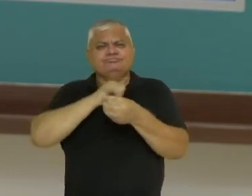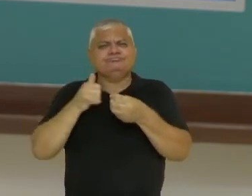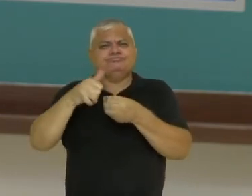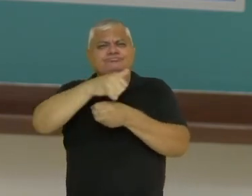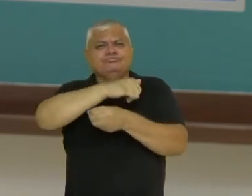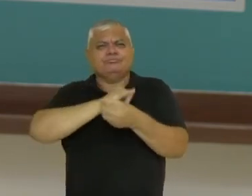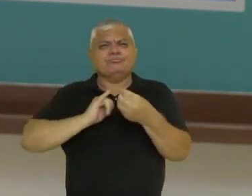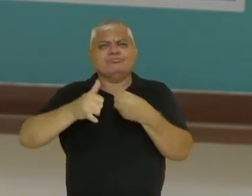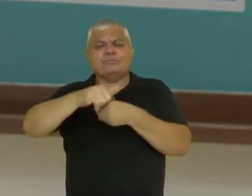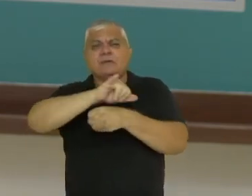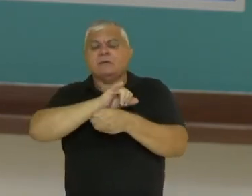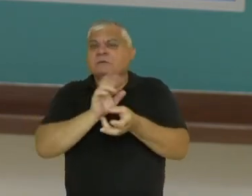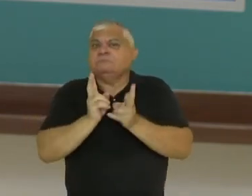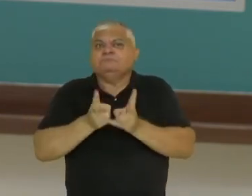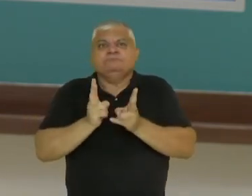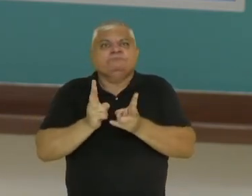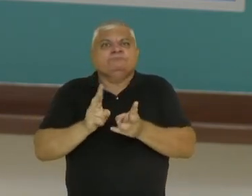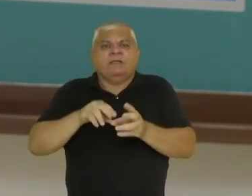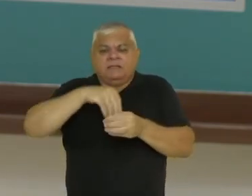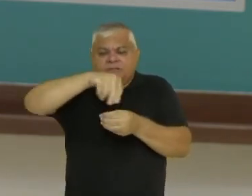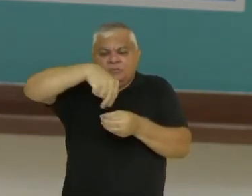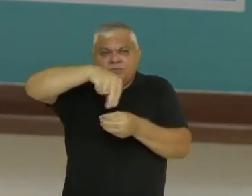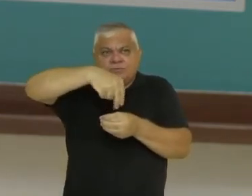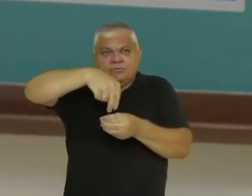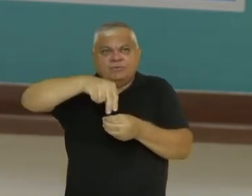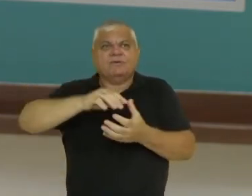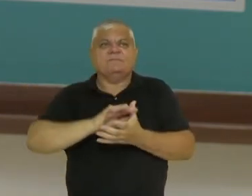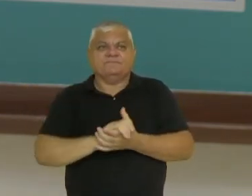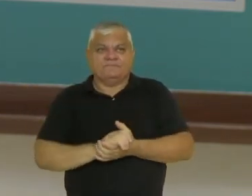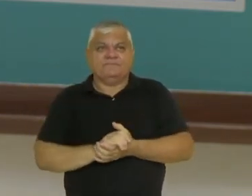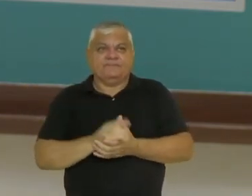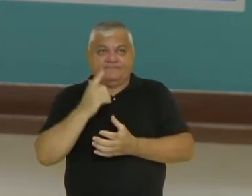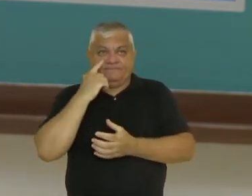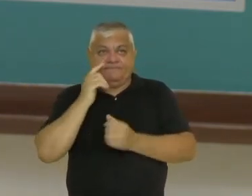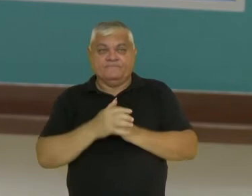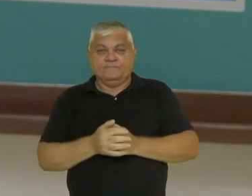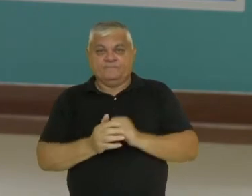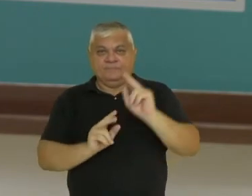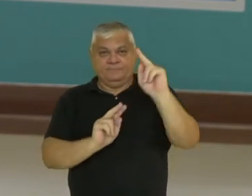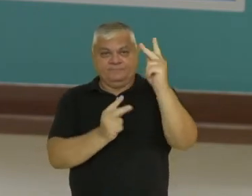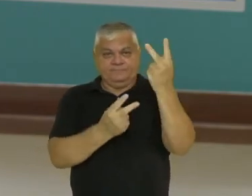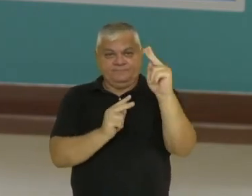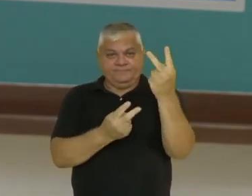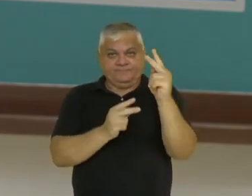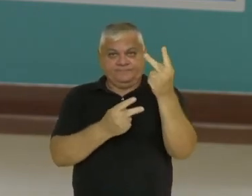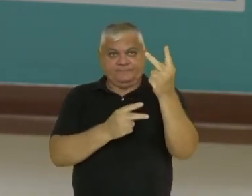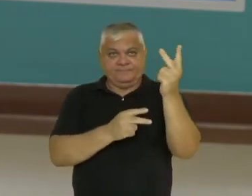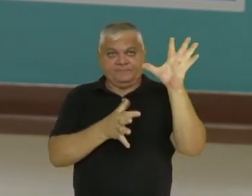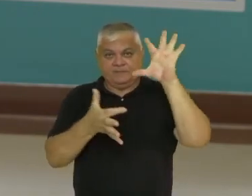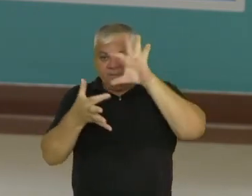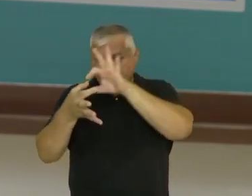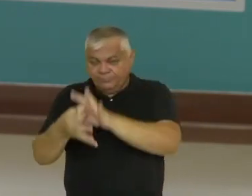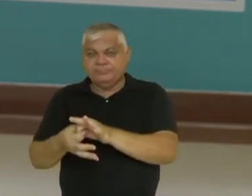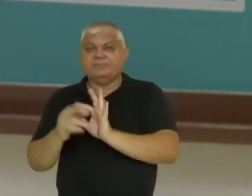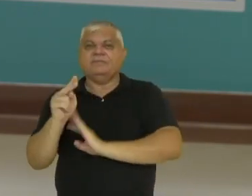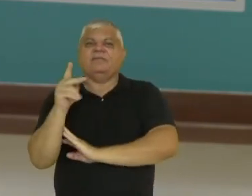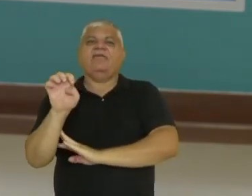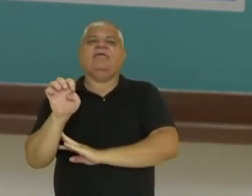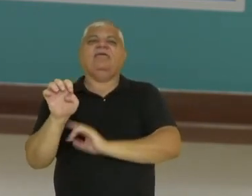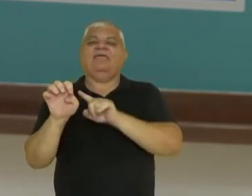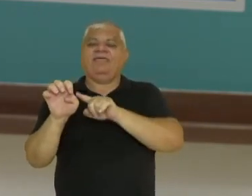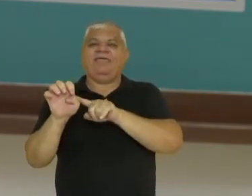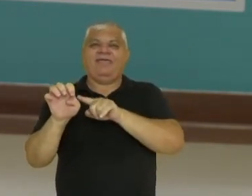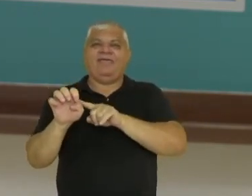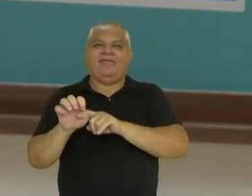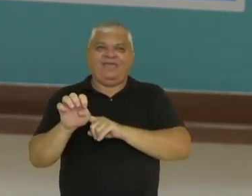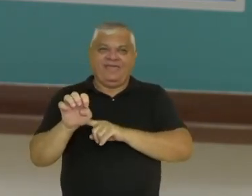ocorre incansavelmente no núcleo do Sol. Então, a gente tem aqui mostrando dois hidrogênios que vão se fundir e formar o hélio, que é um elemento